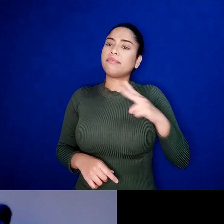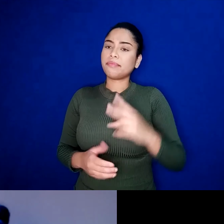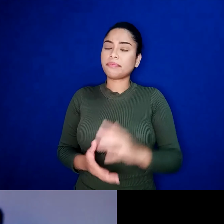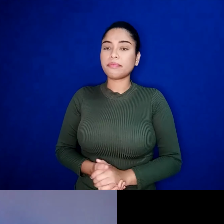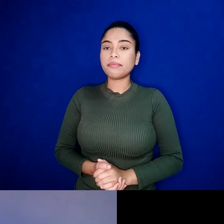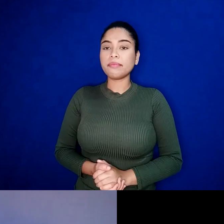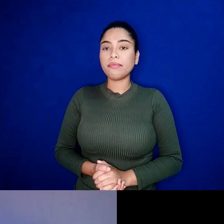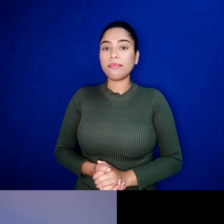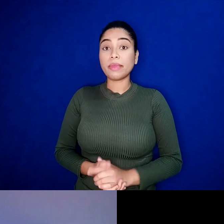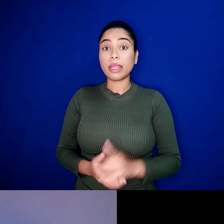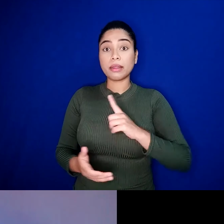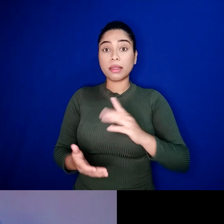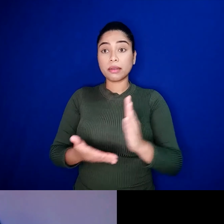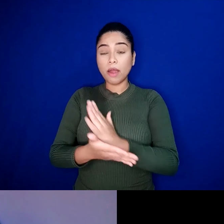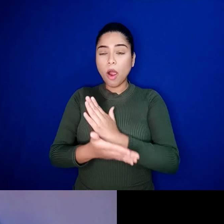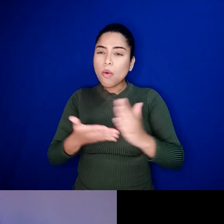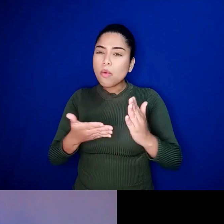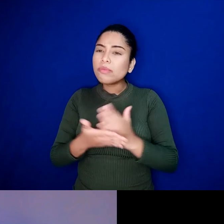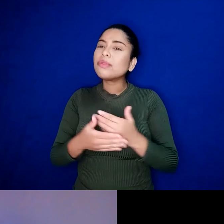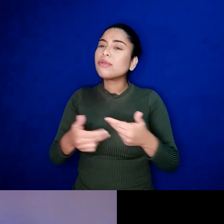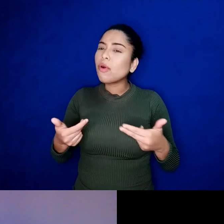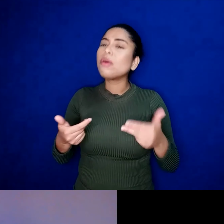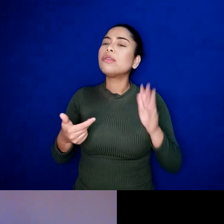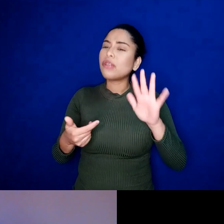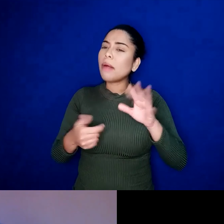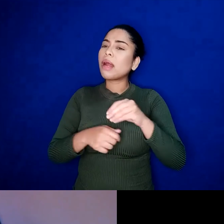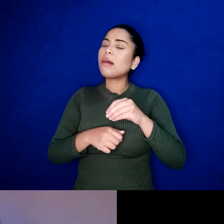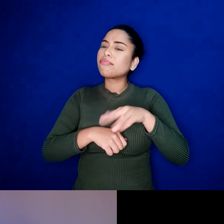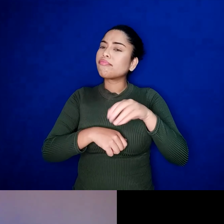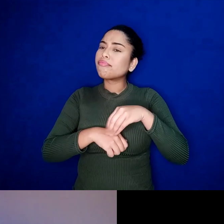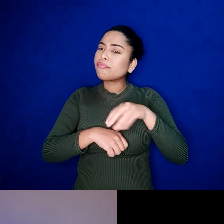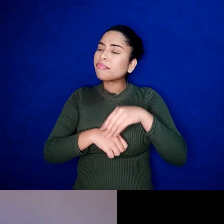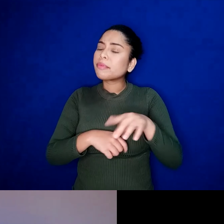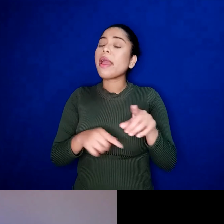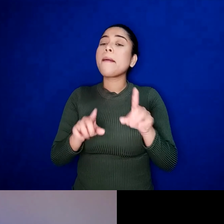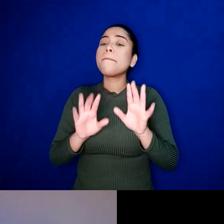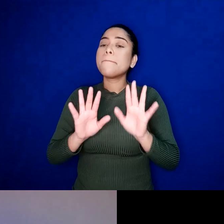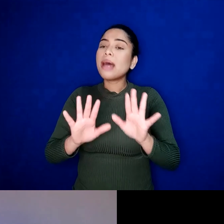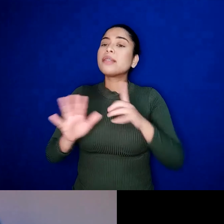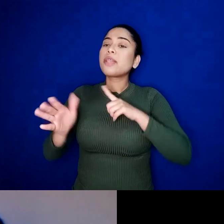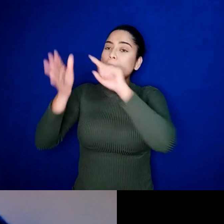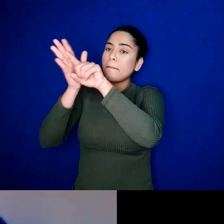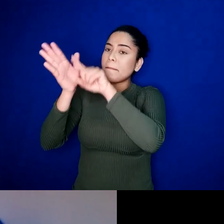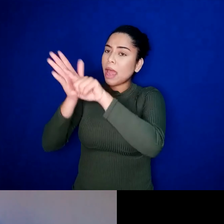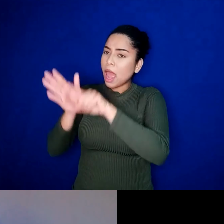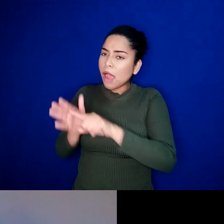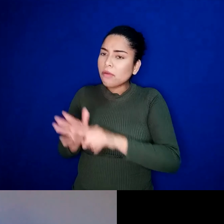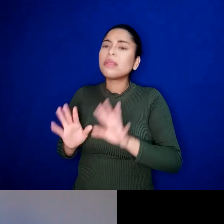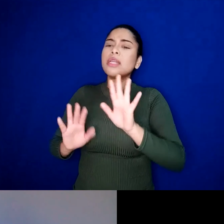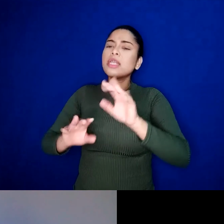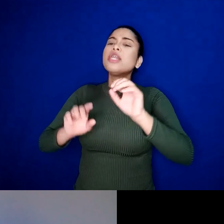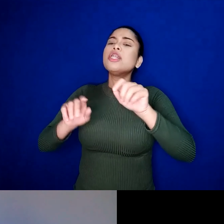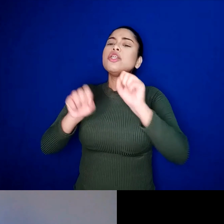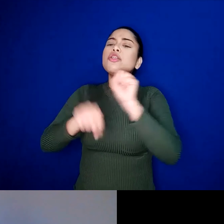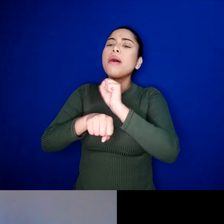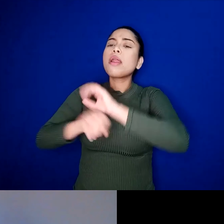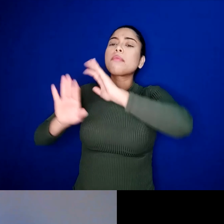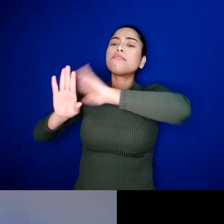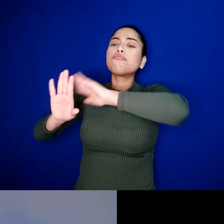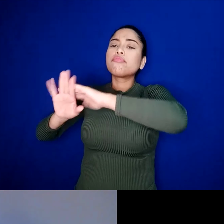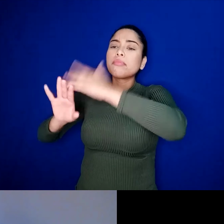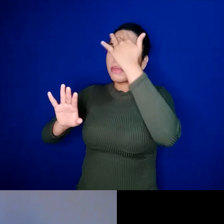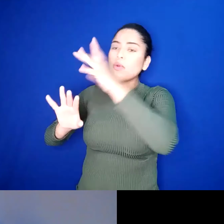coisas que eu já vou conversar com perguntas enquanto o pessoal aqui também prepara aí as perguntas os comentários e